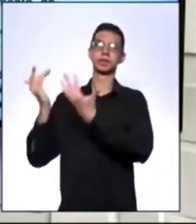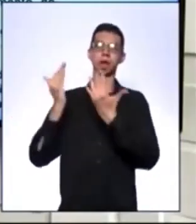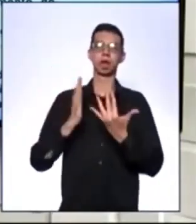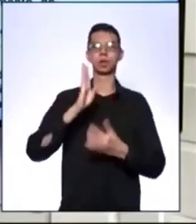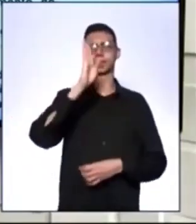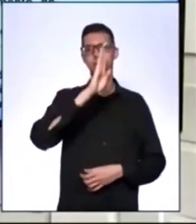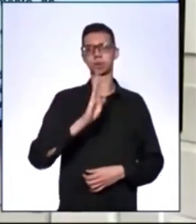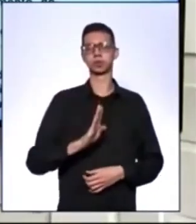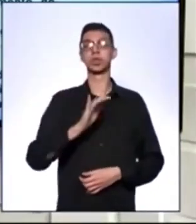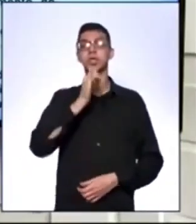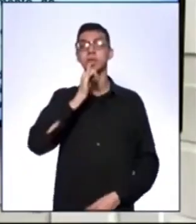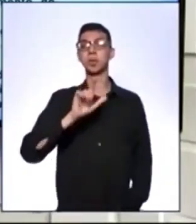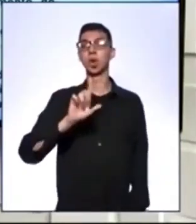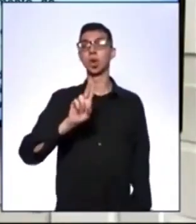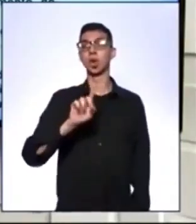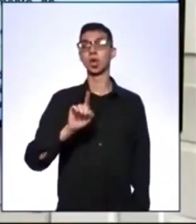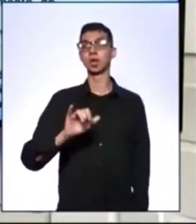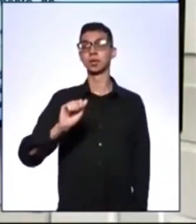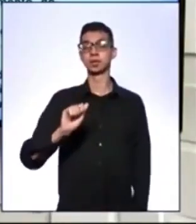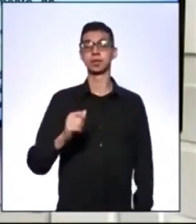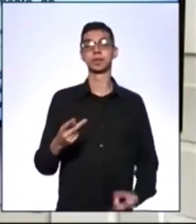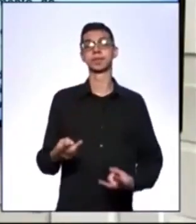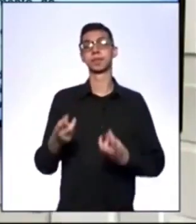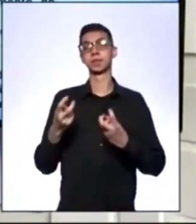por exemplo, da Luzia são negroides,